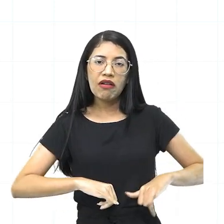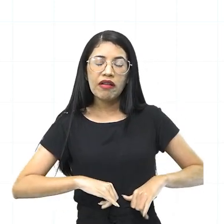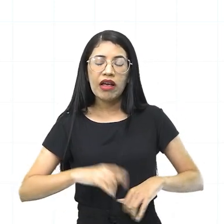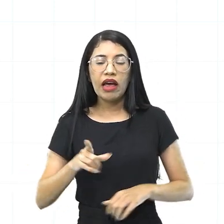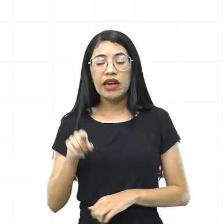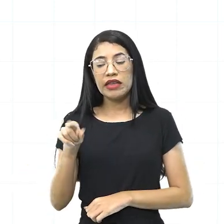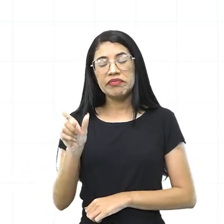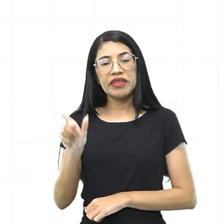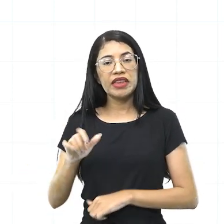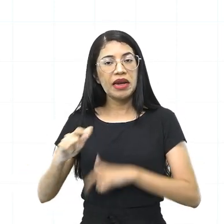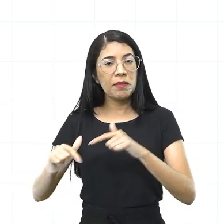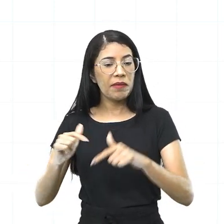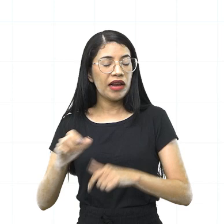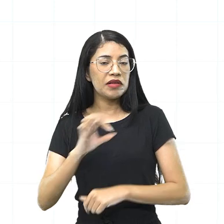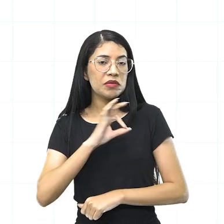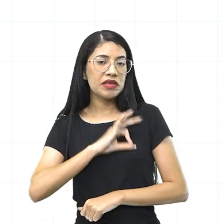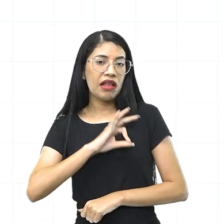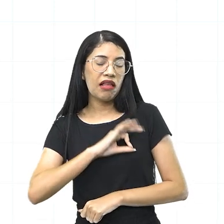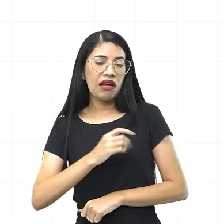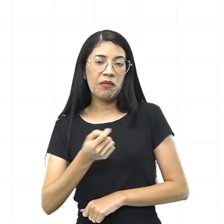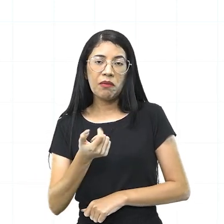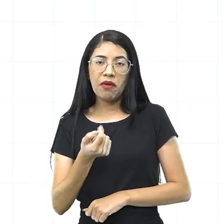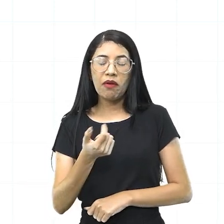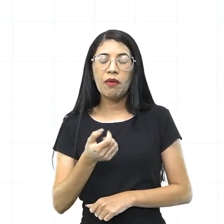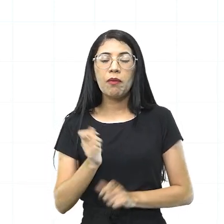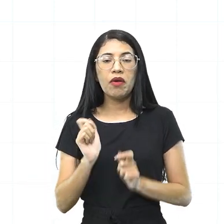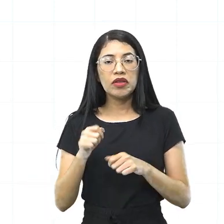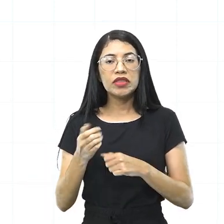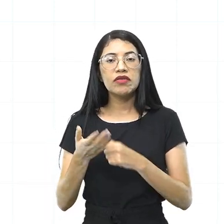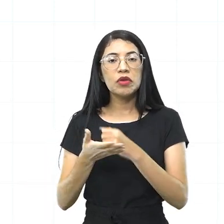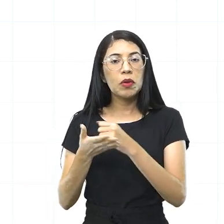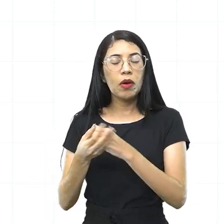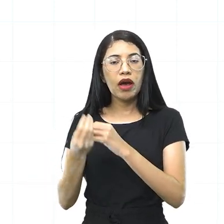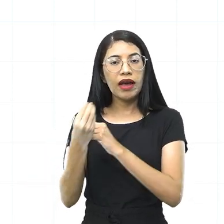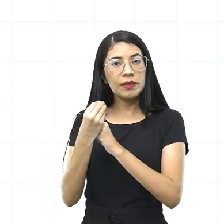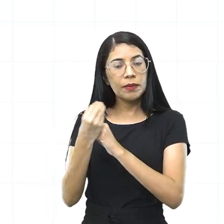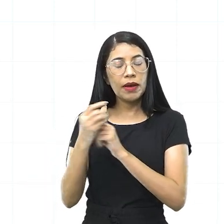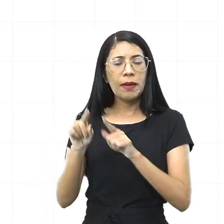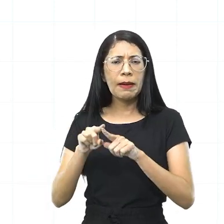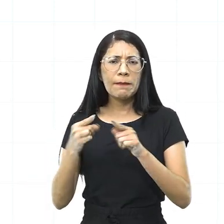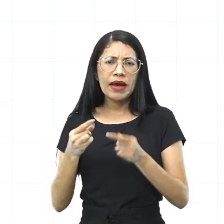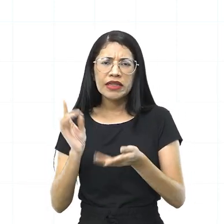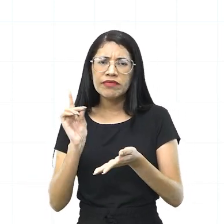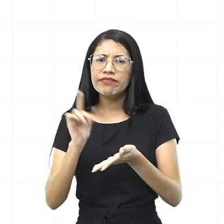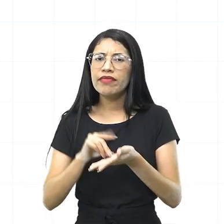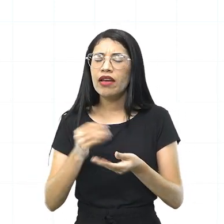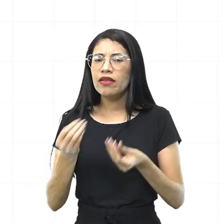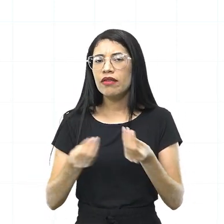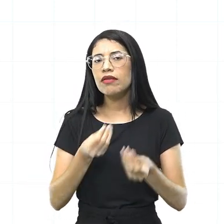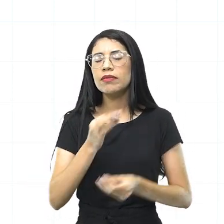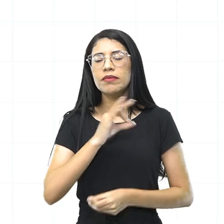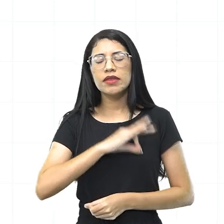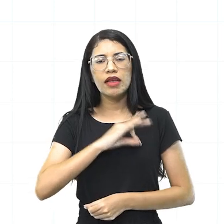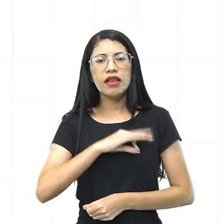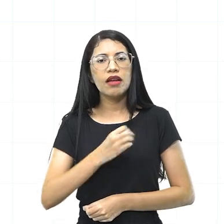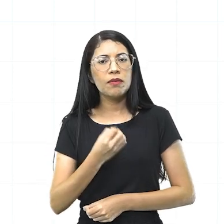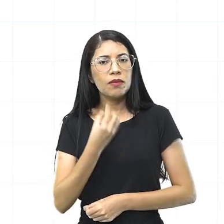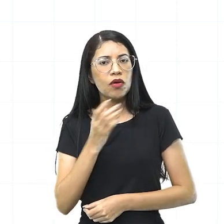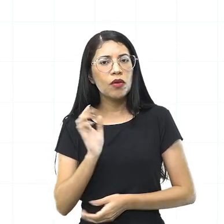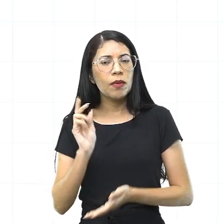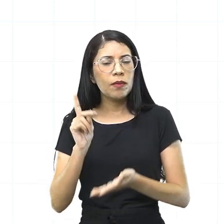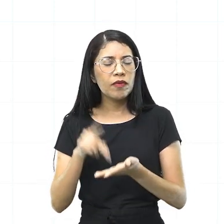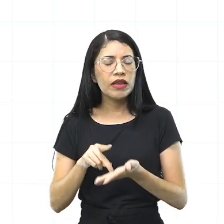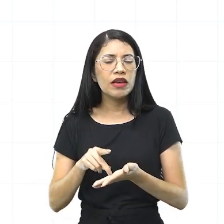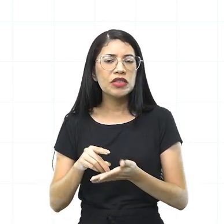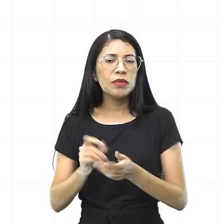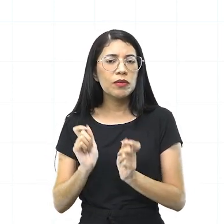ele ganha um salário, ele trabalha, ele tem como se sustentar. Será que realmente esse salário é suficiente para ele